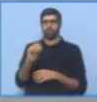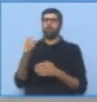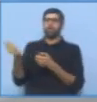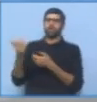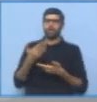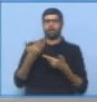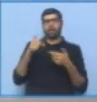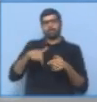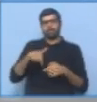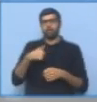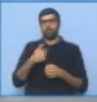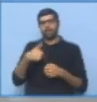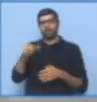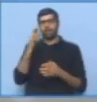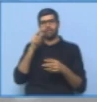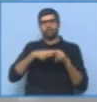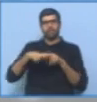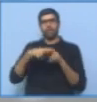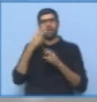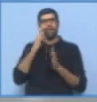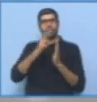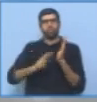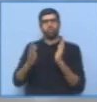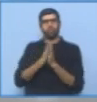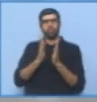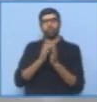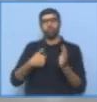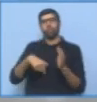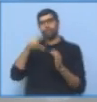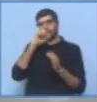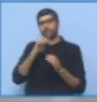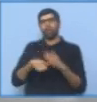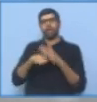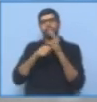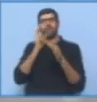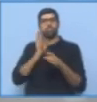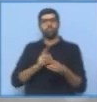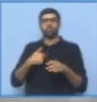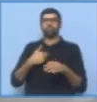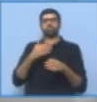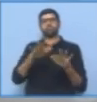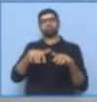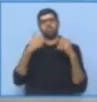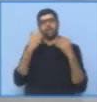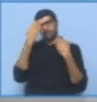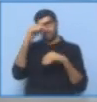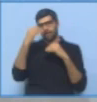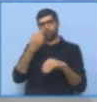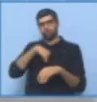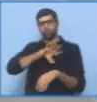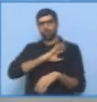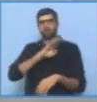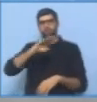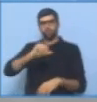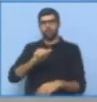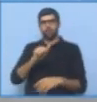Vamos analisar a liturgia do próximo domingo, mas não me posso esquecer que é o reitor do Seminário Maior de Coimbra e um local